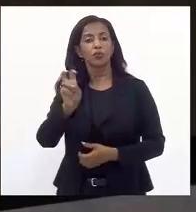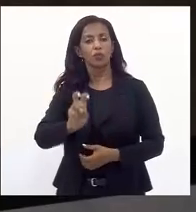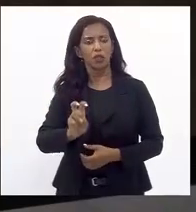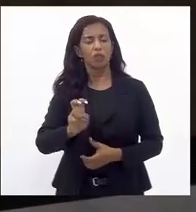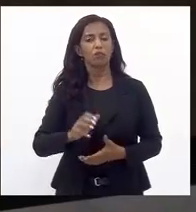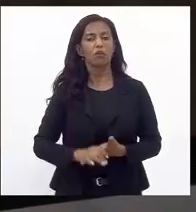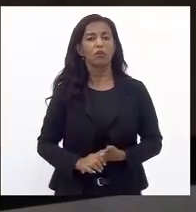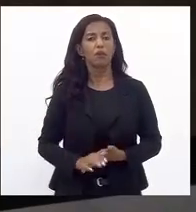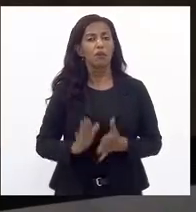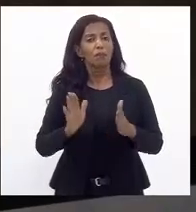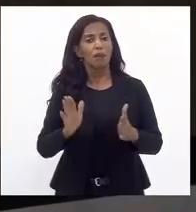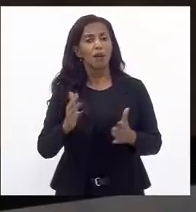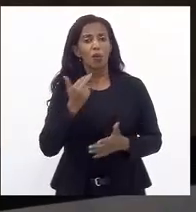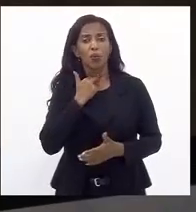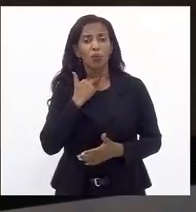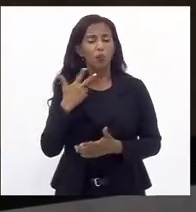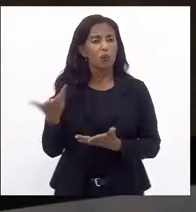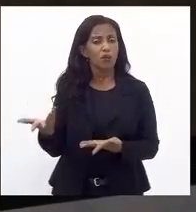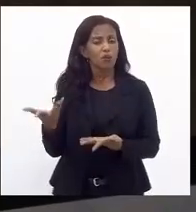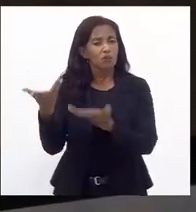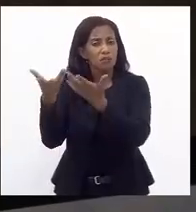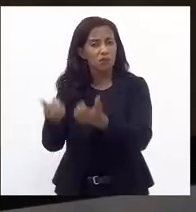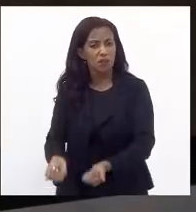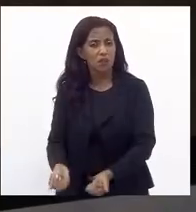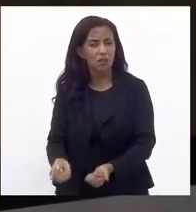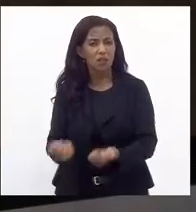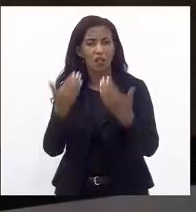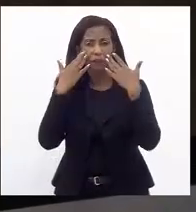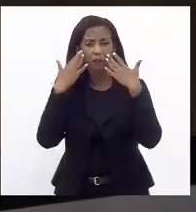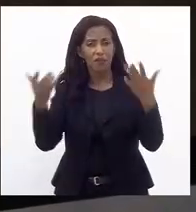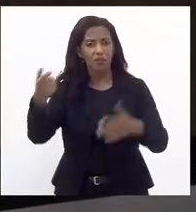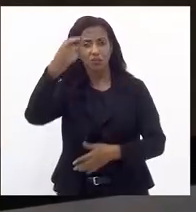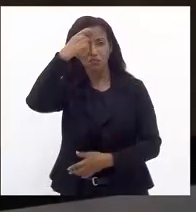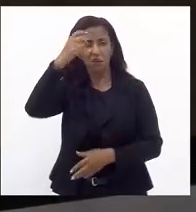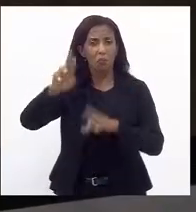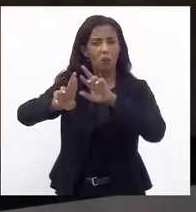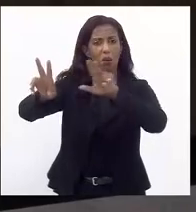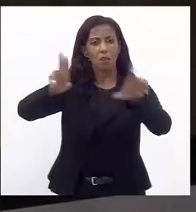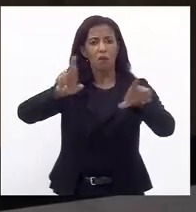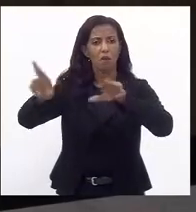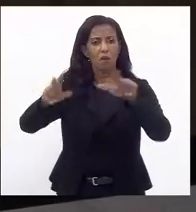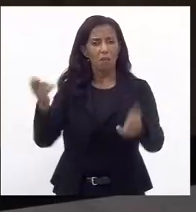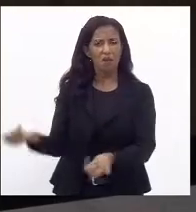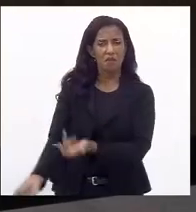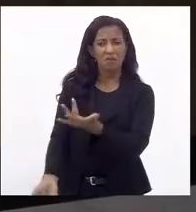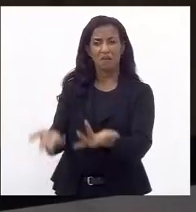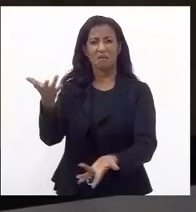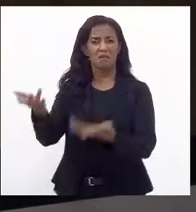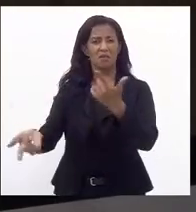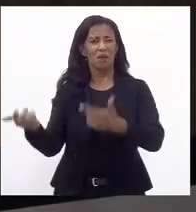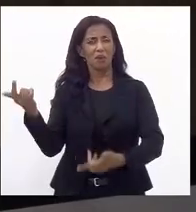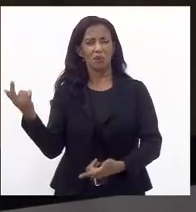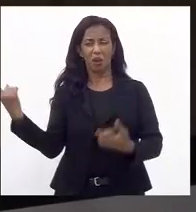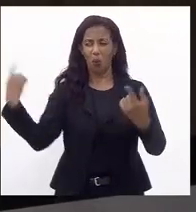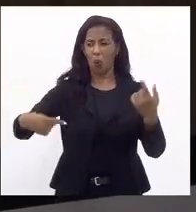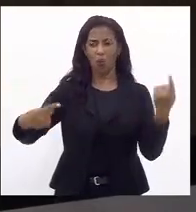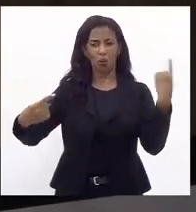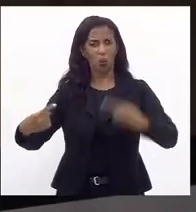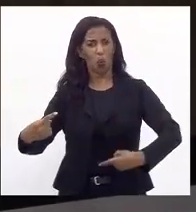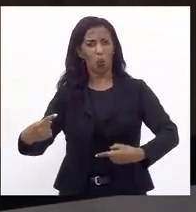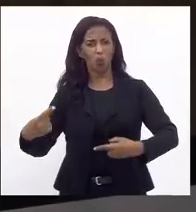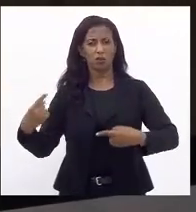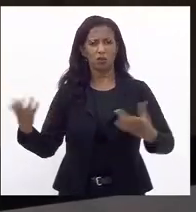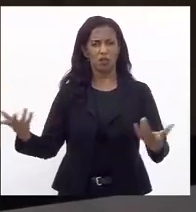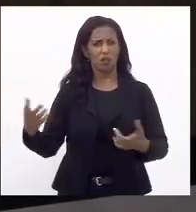guarda constituição mas hoje não podemos utilizar da livre manifestação de pensamento para enviar para tentar colocar Deputado contra